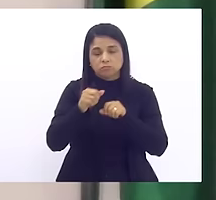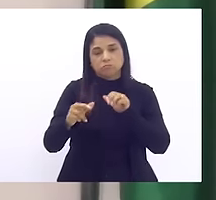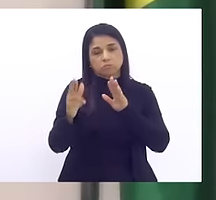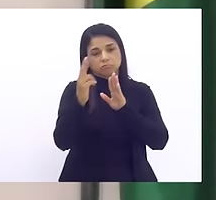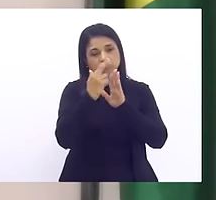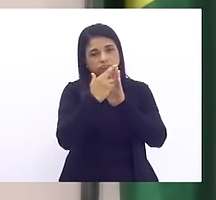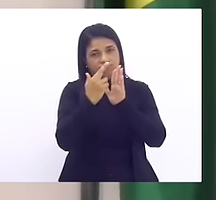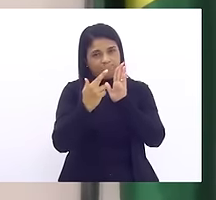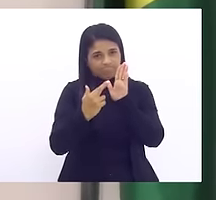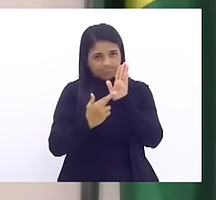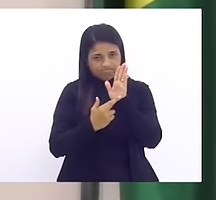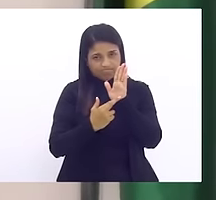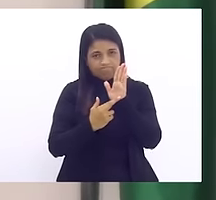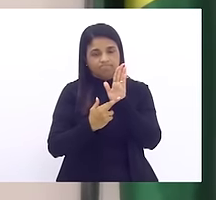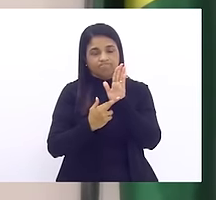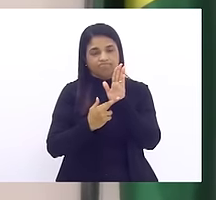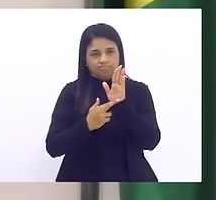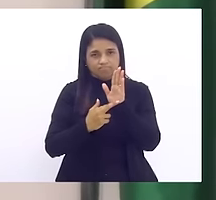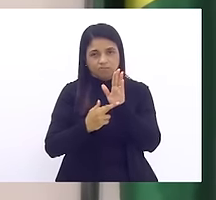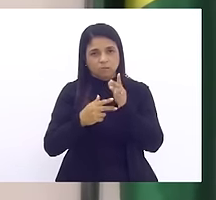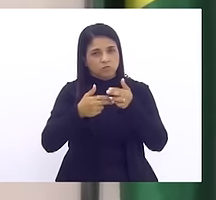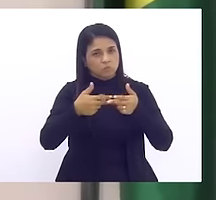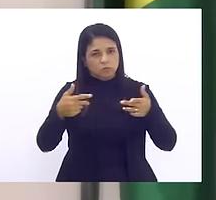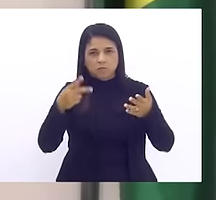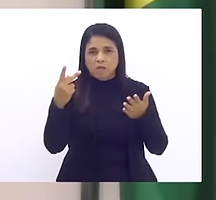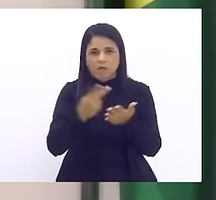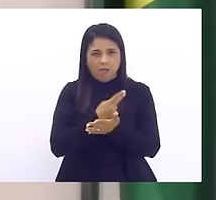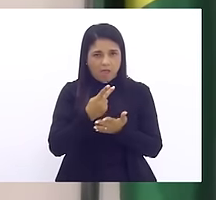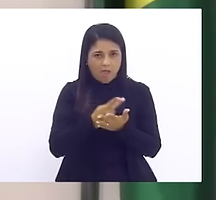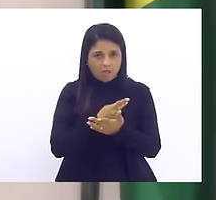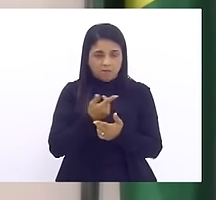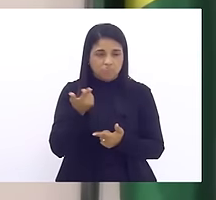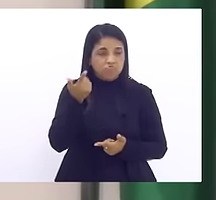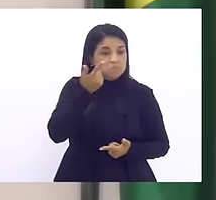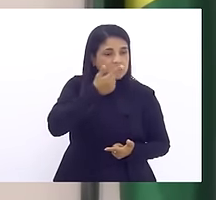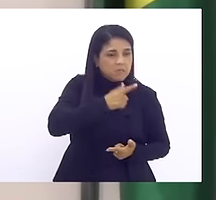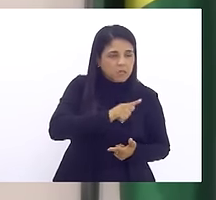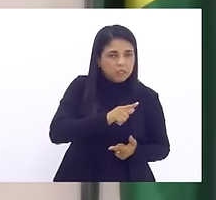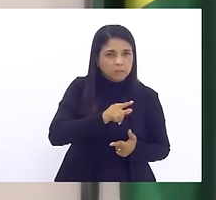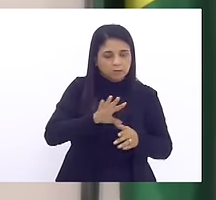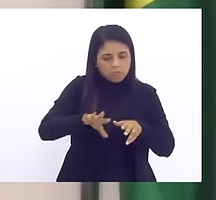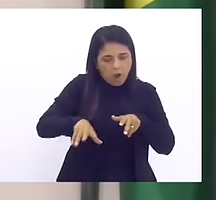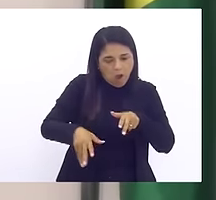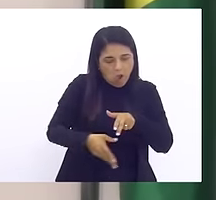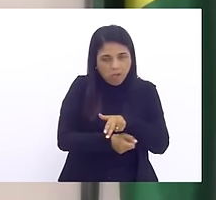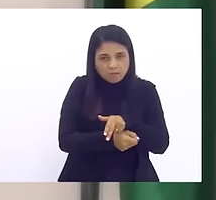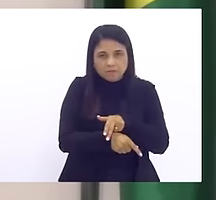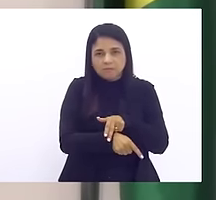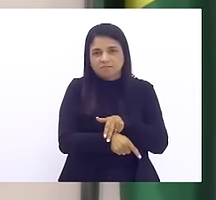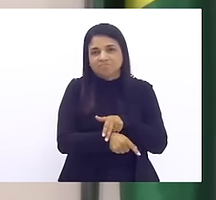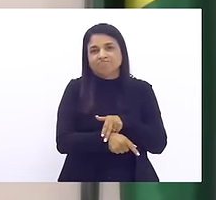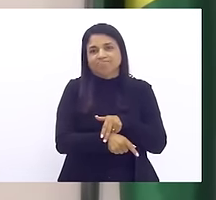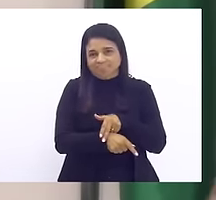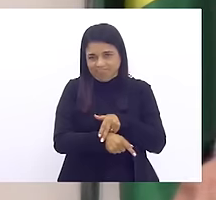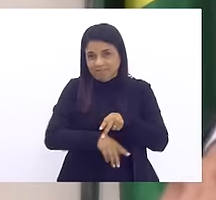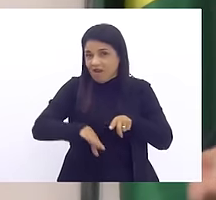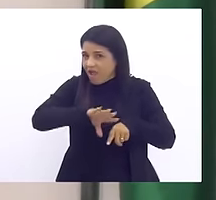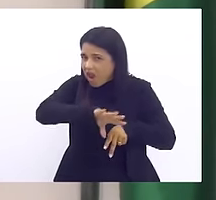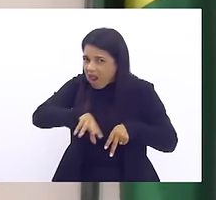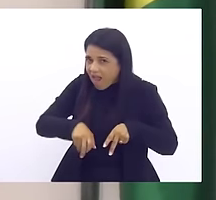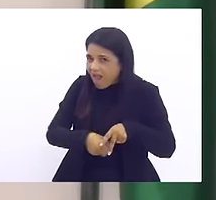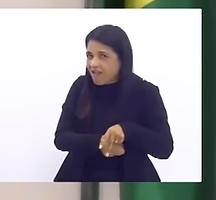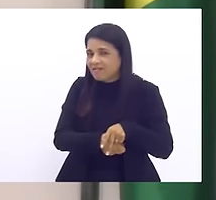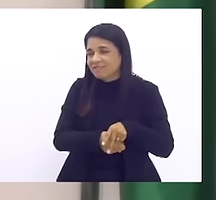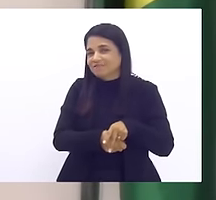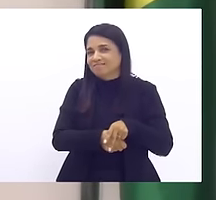muita coisa que estava errado quem tava ganhando de maneira fraudulenta vai perder muito mas